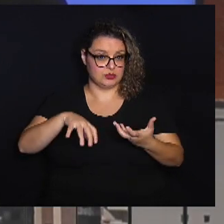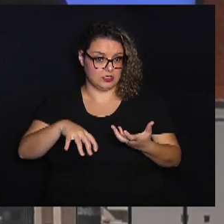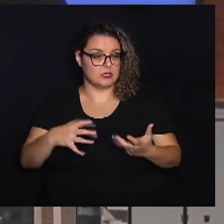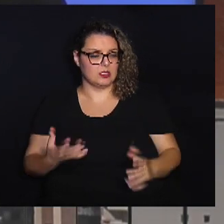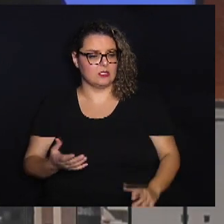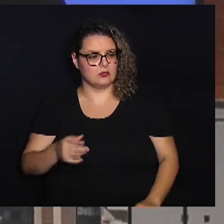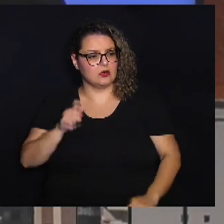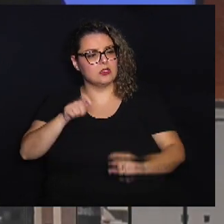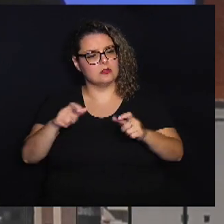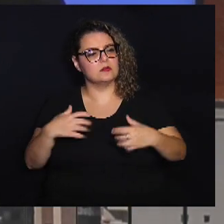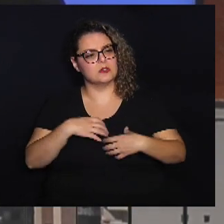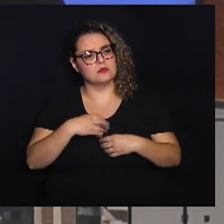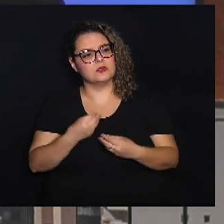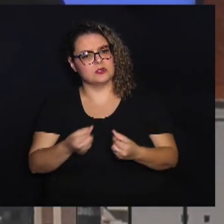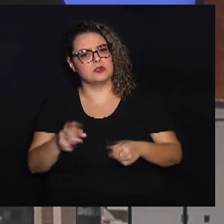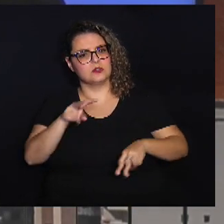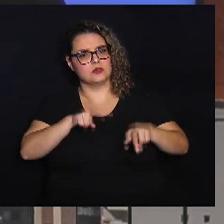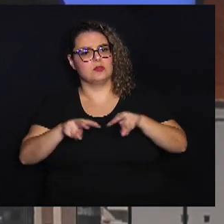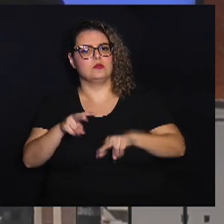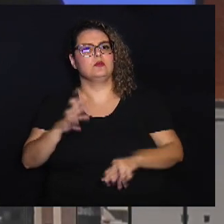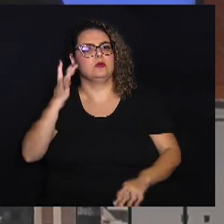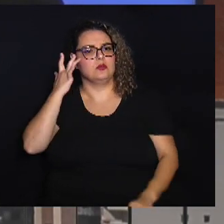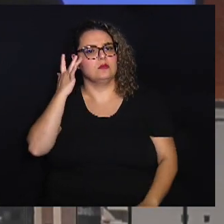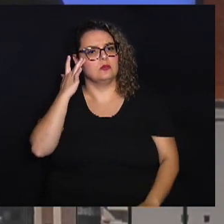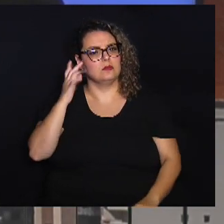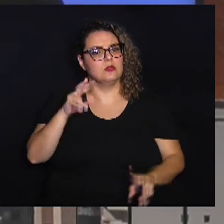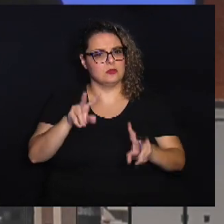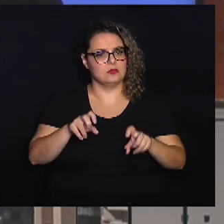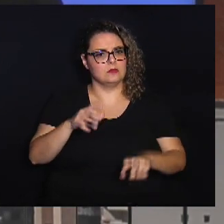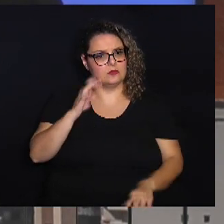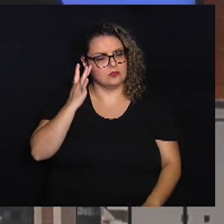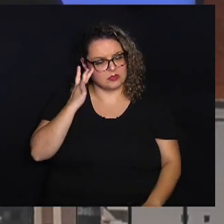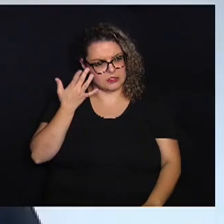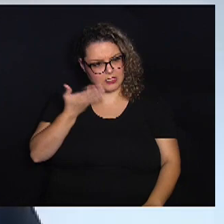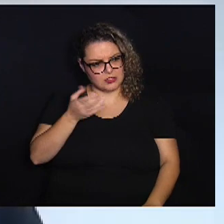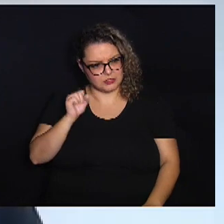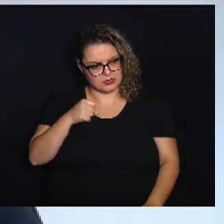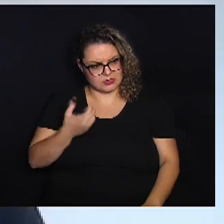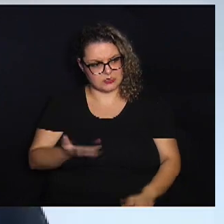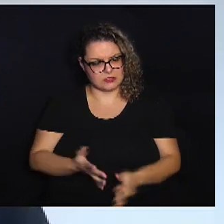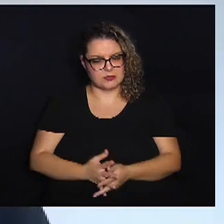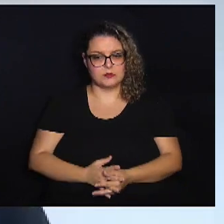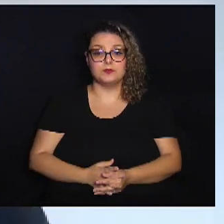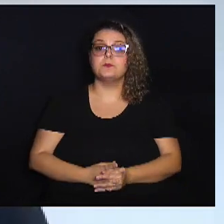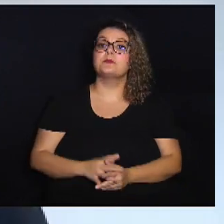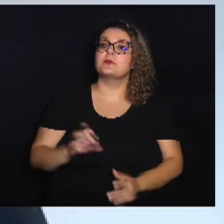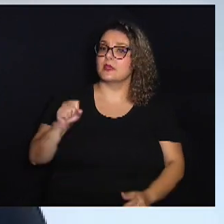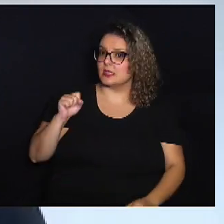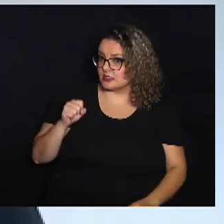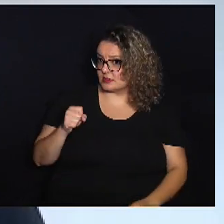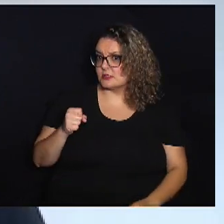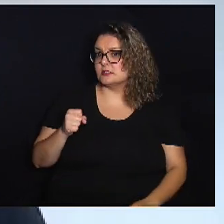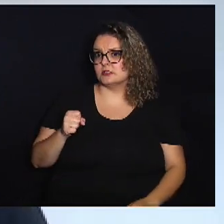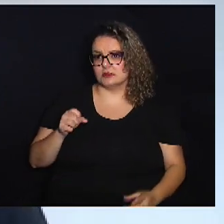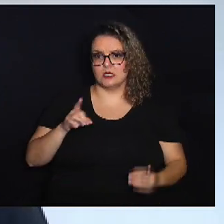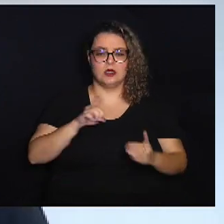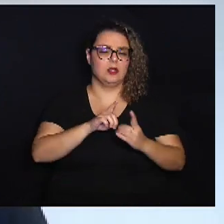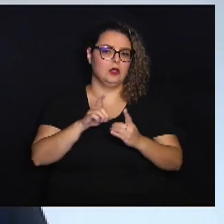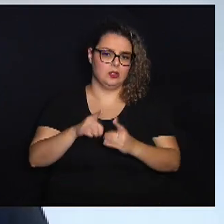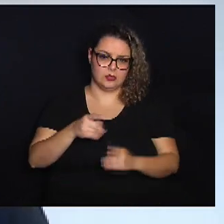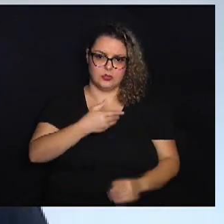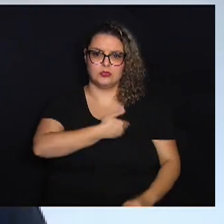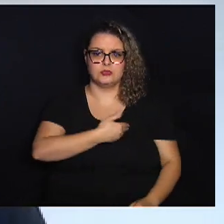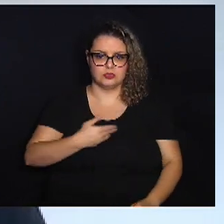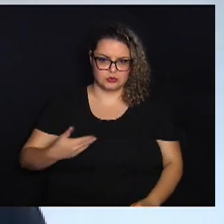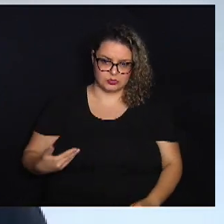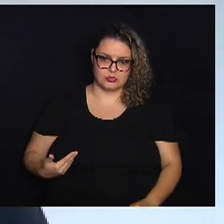sensibilizadas para olhar com mais maturidade para esse tema. Você acha que sim? Sim, bom, a consulta pública que